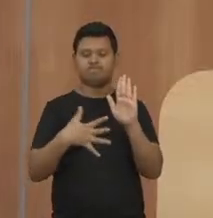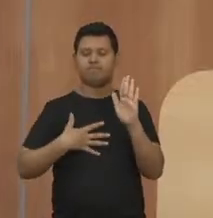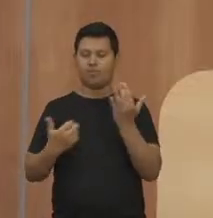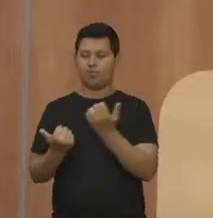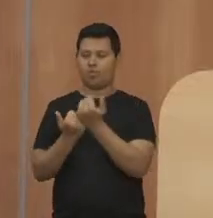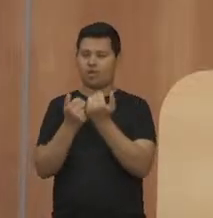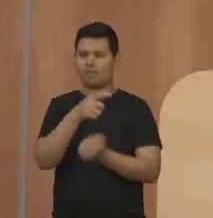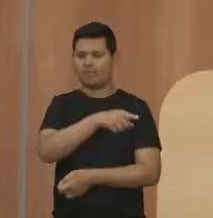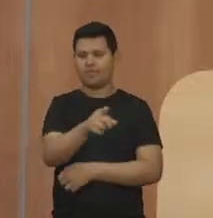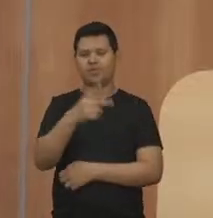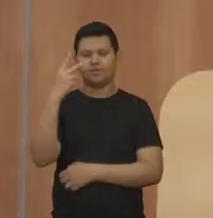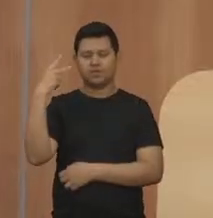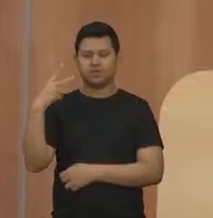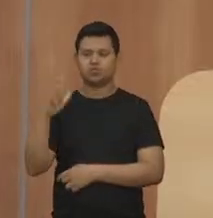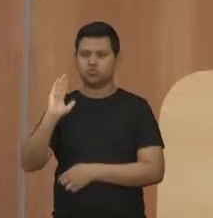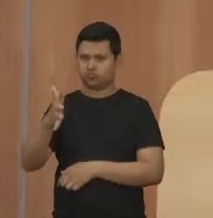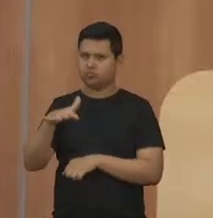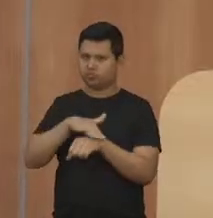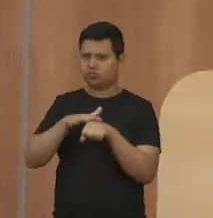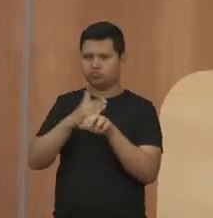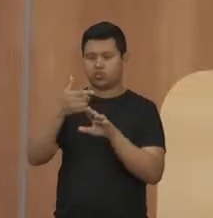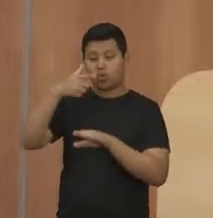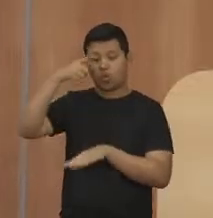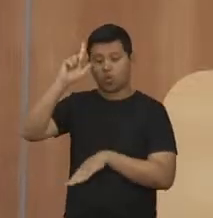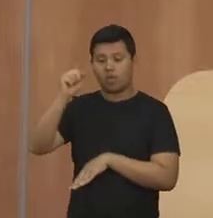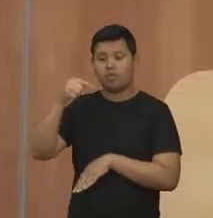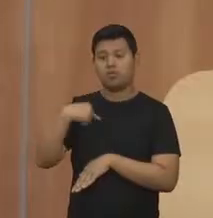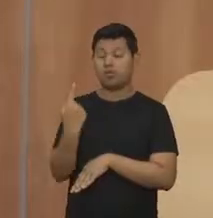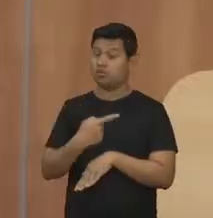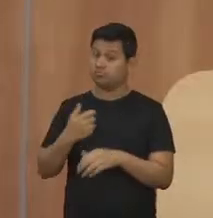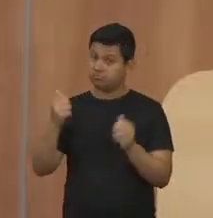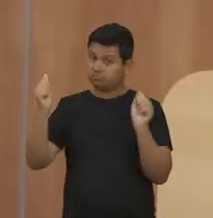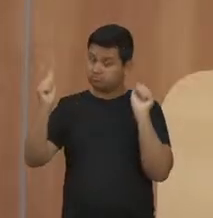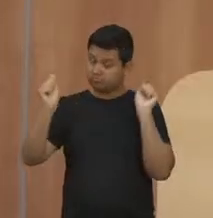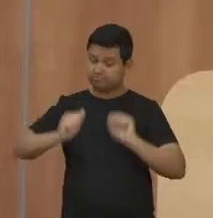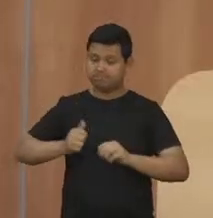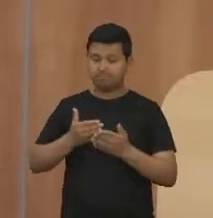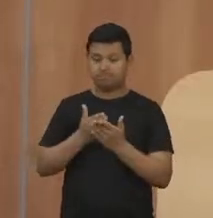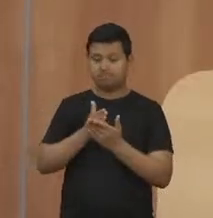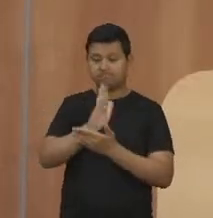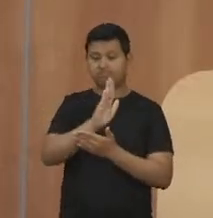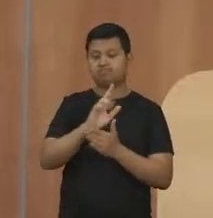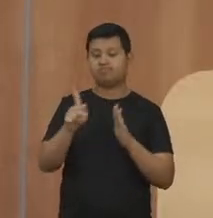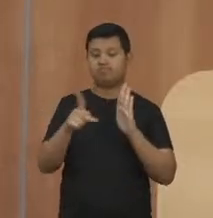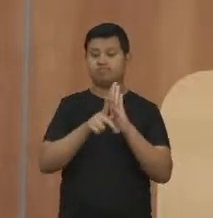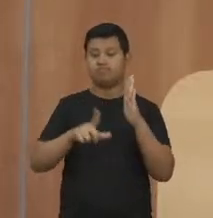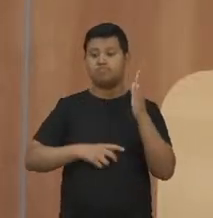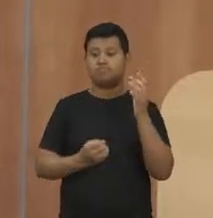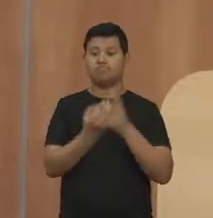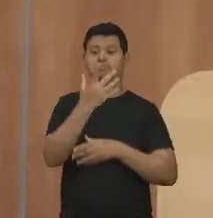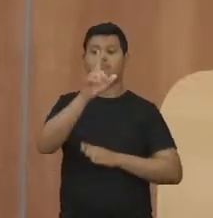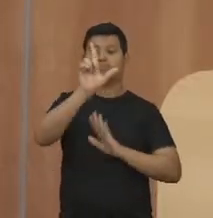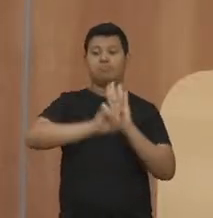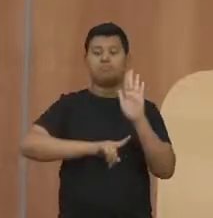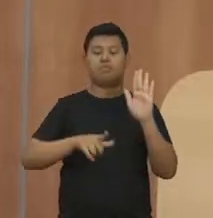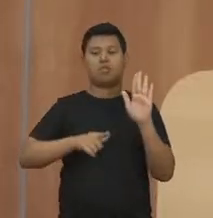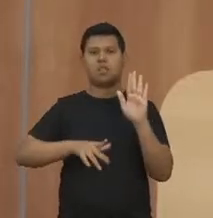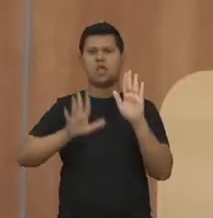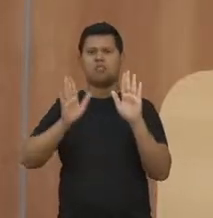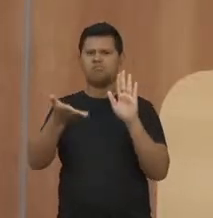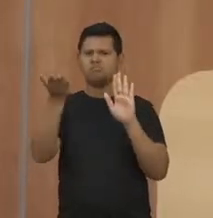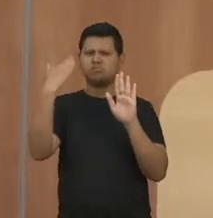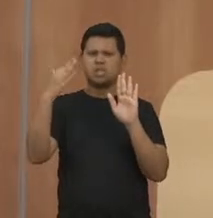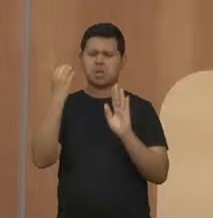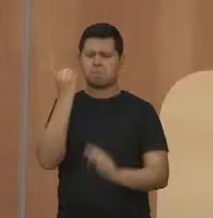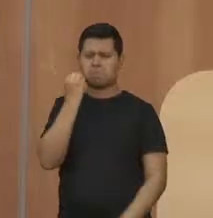dos vereadores, a gente conversou na reunião de bancada ontem, para a gente poder aprovar na cidade esse programa, para fazer virar lei. A gente tentou, na